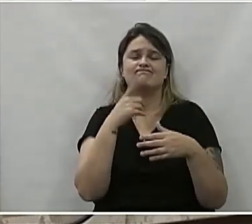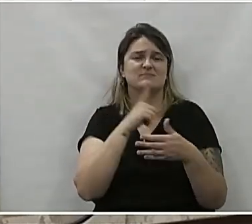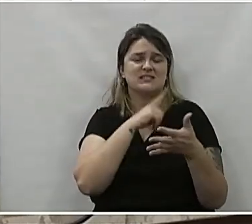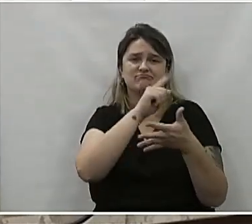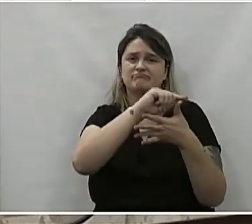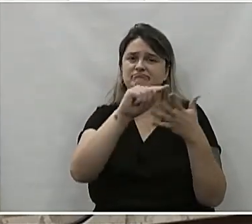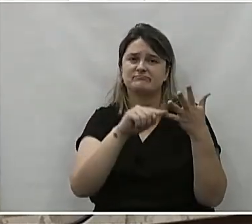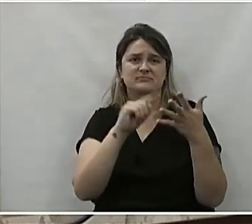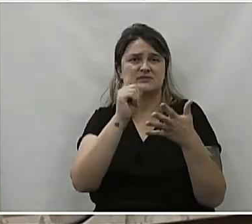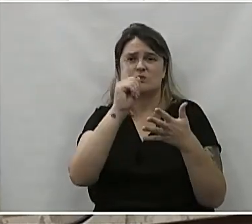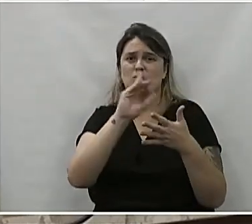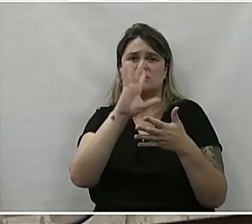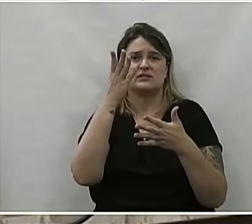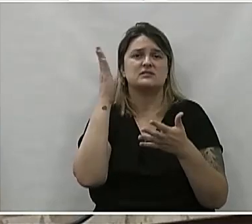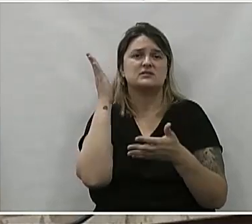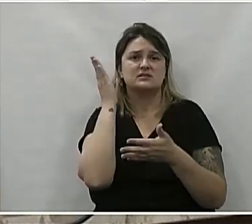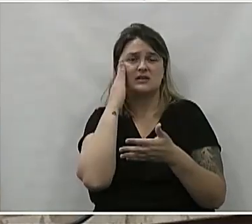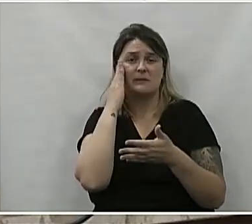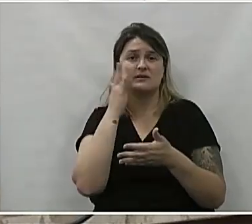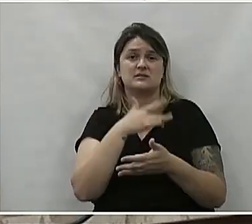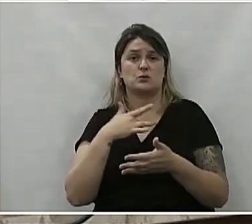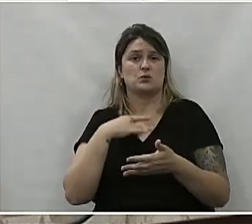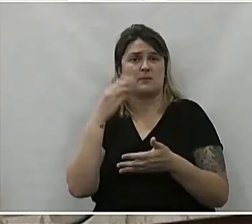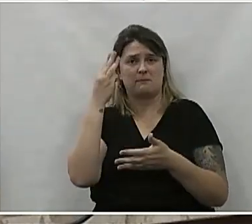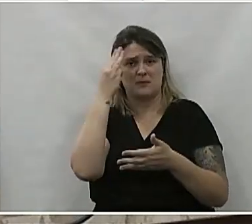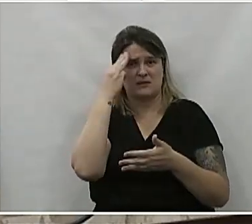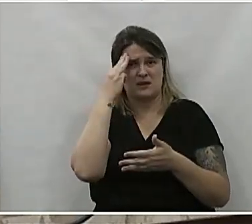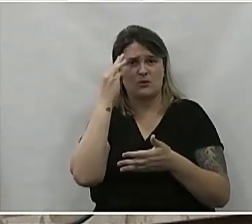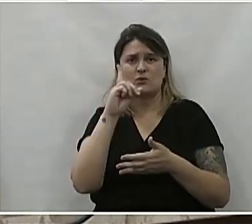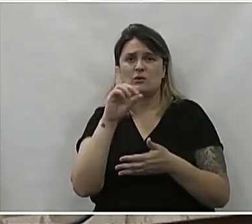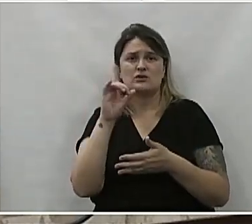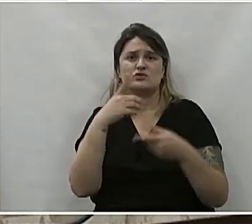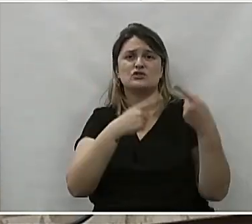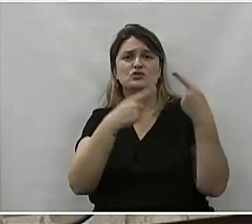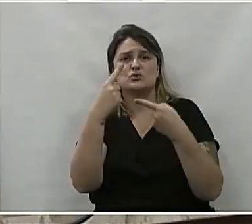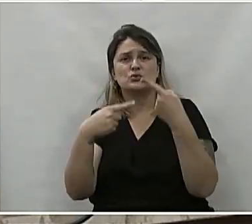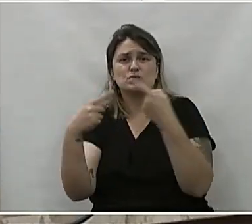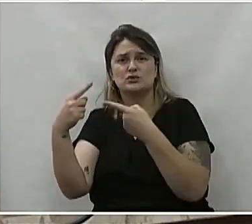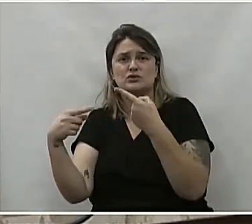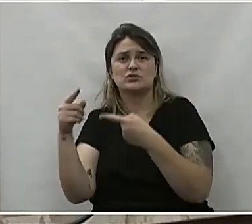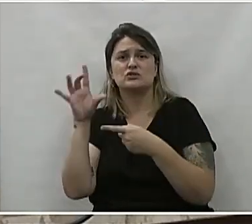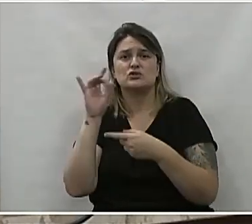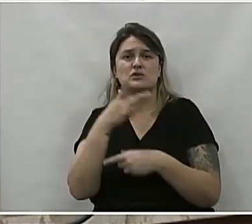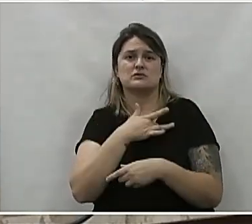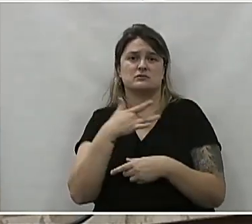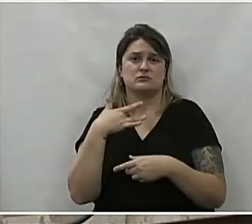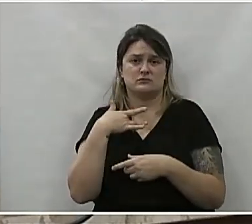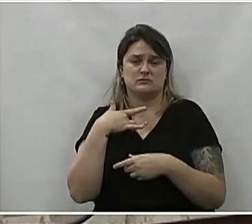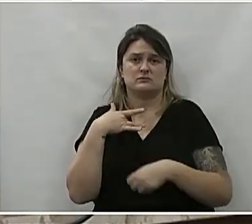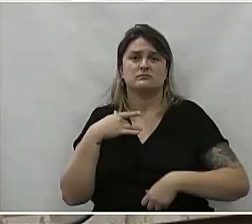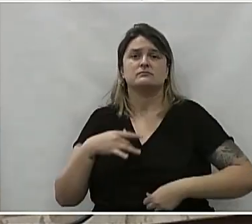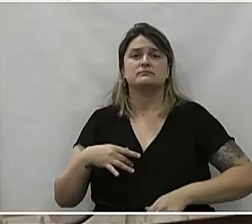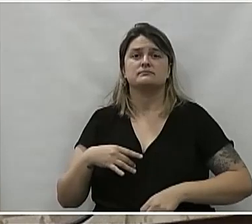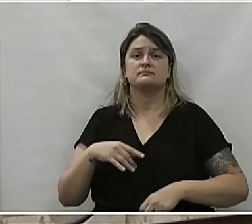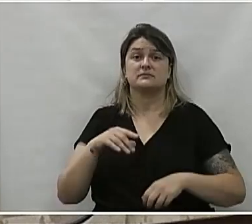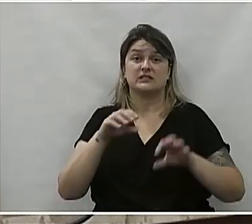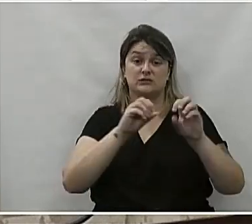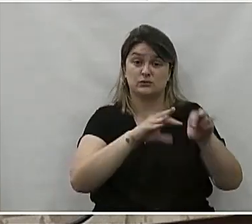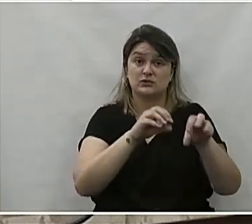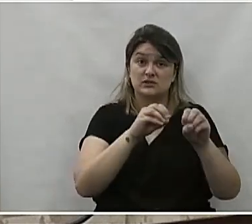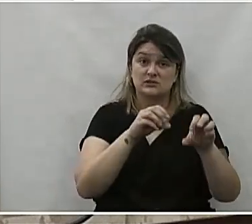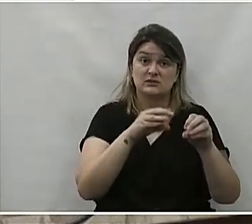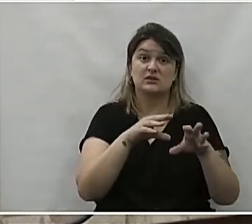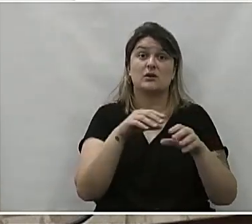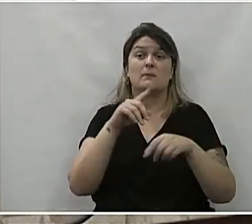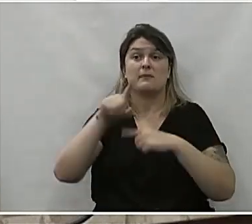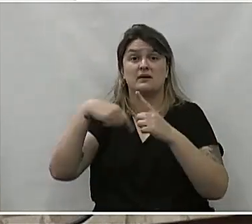várias coisas E a gente sabe também Que saúde mental Não é discutir Só saúde É educação